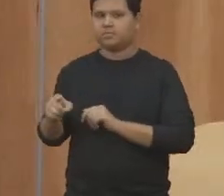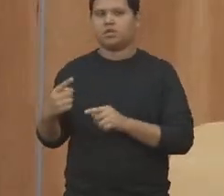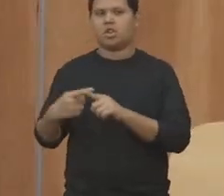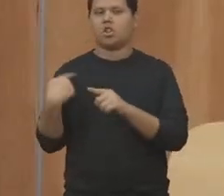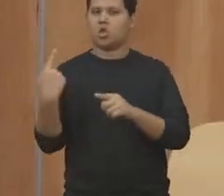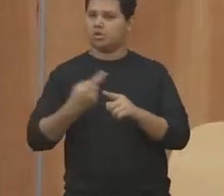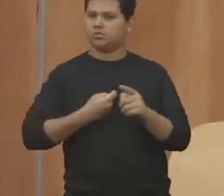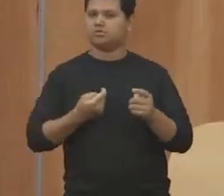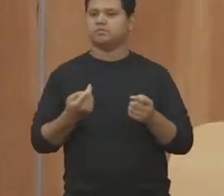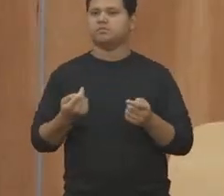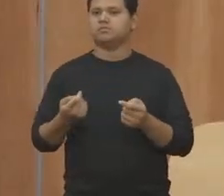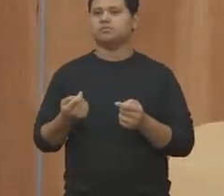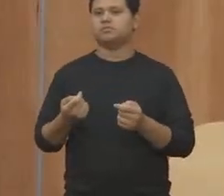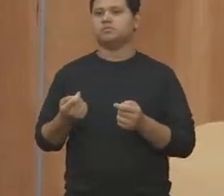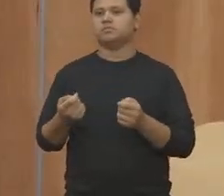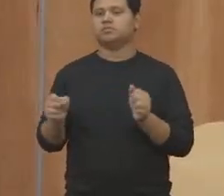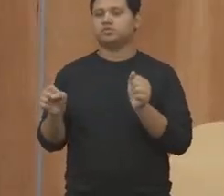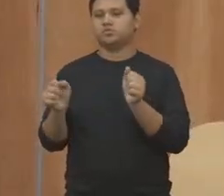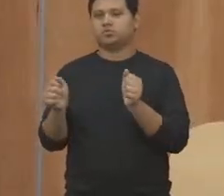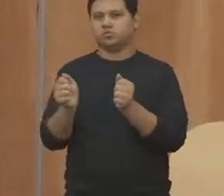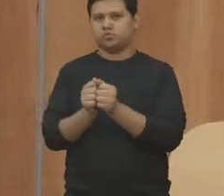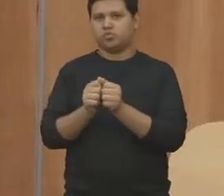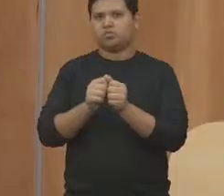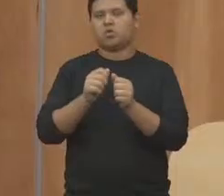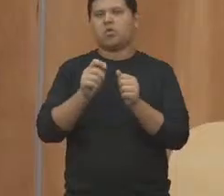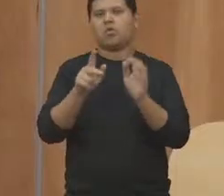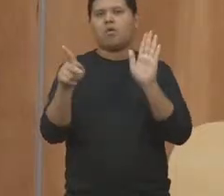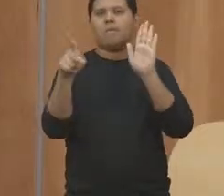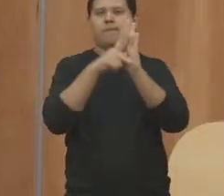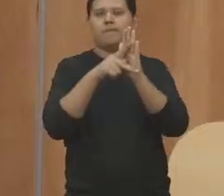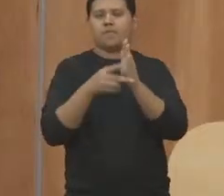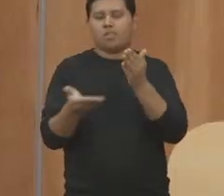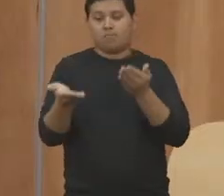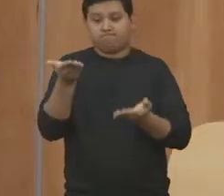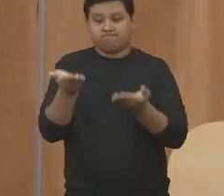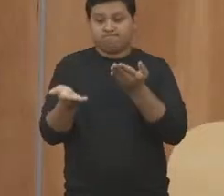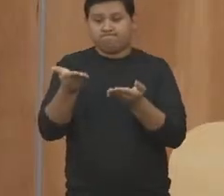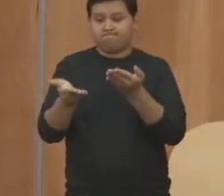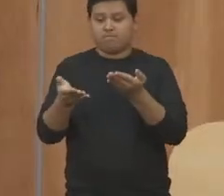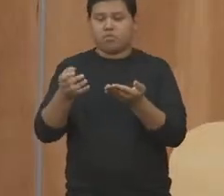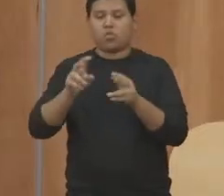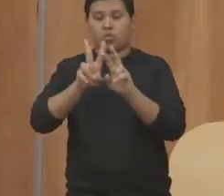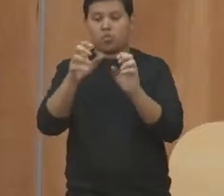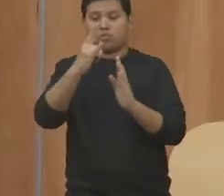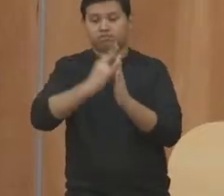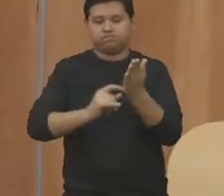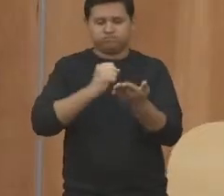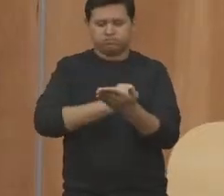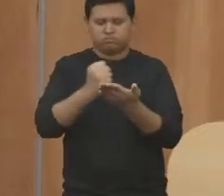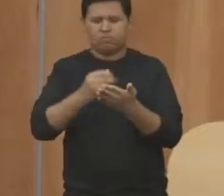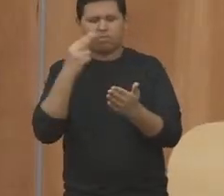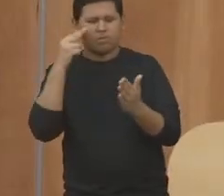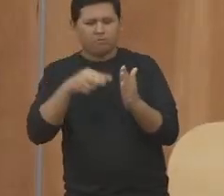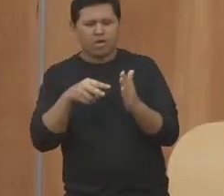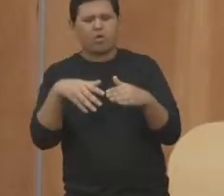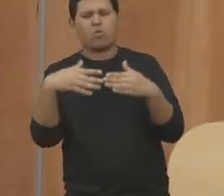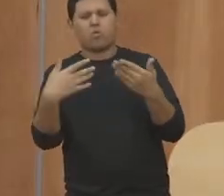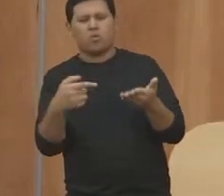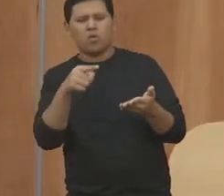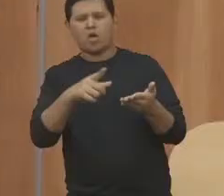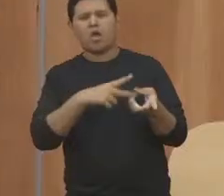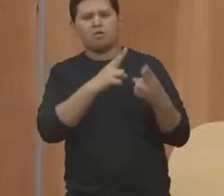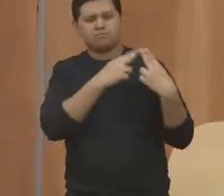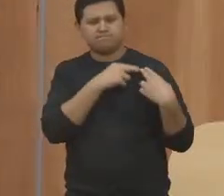gente está fazendo um projeto de reequilíbrio econômico-financeiro desse contrato para puxar quais são os pleitos do município,